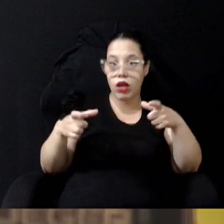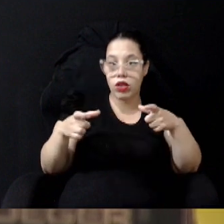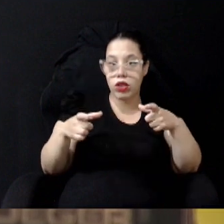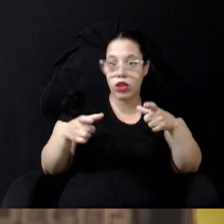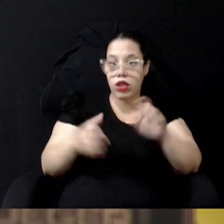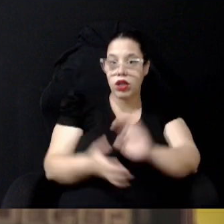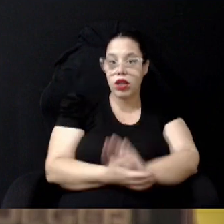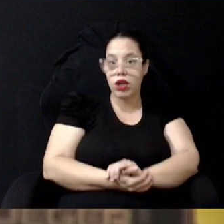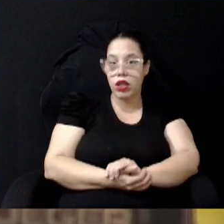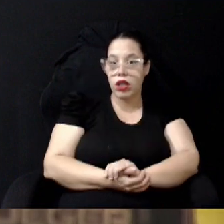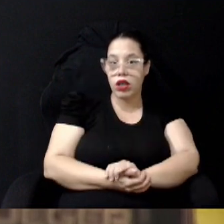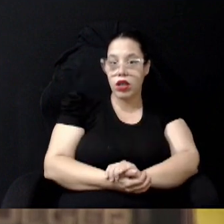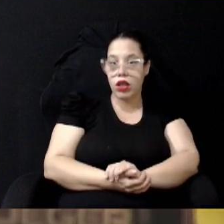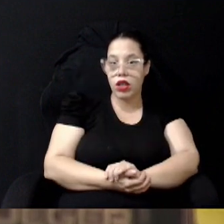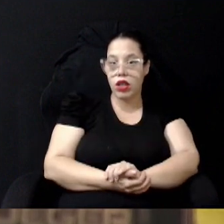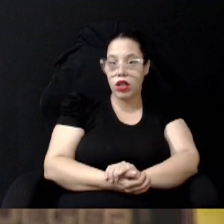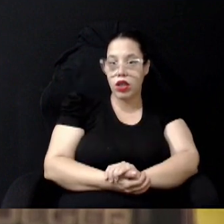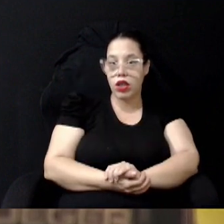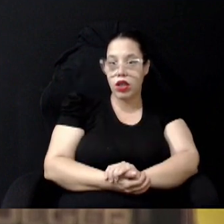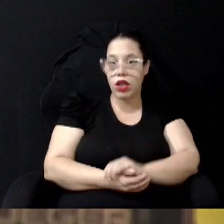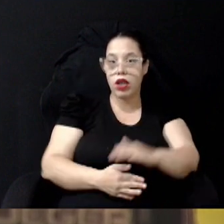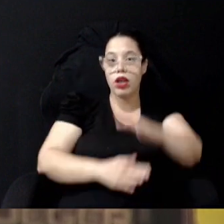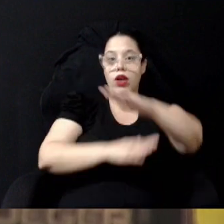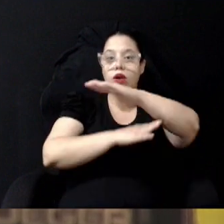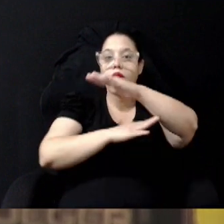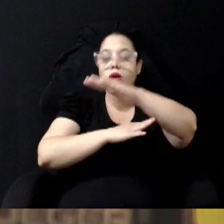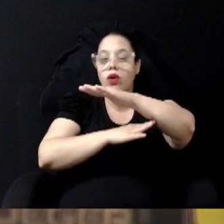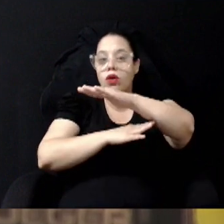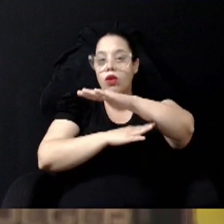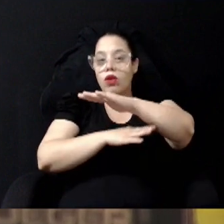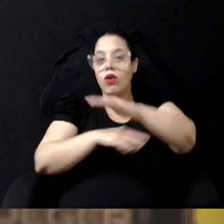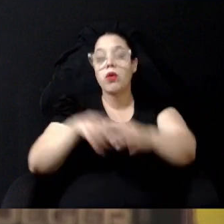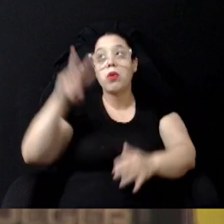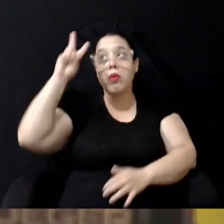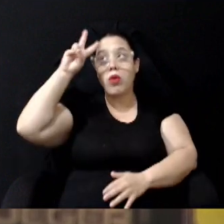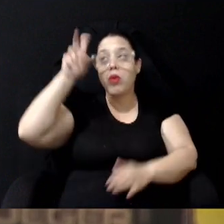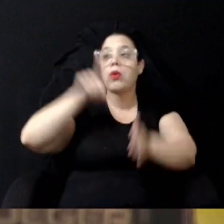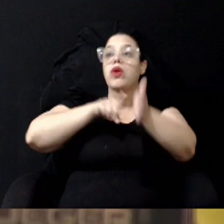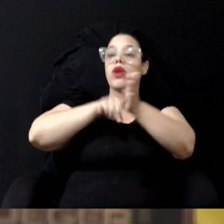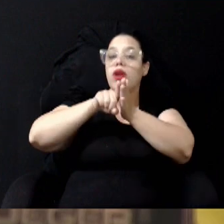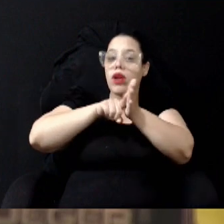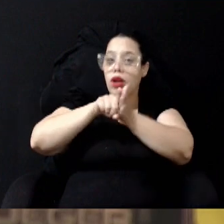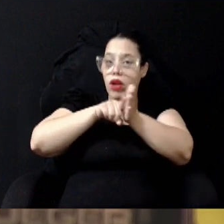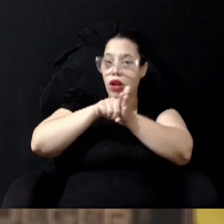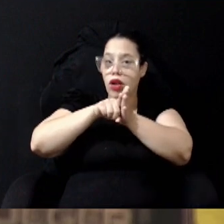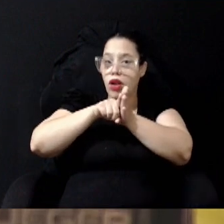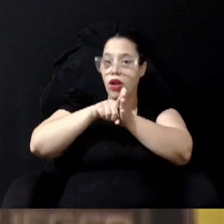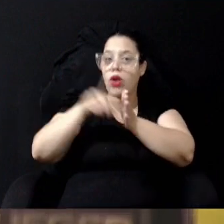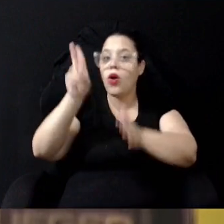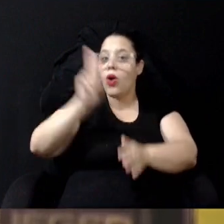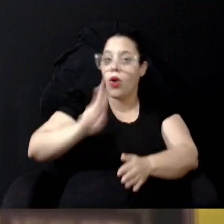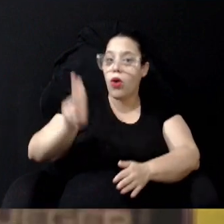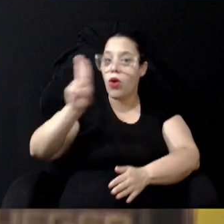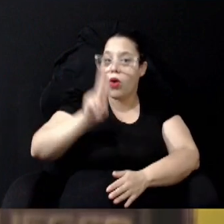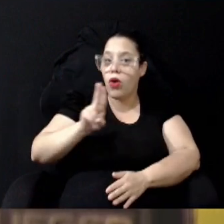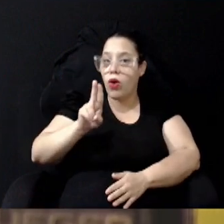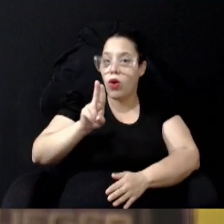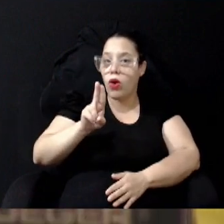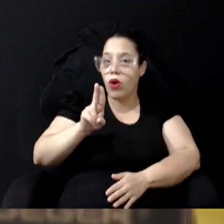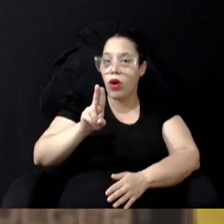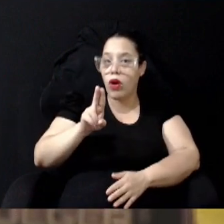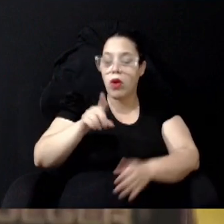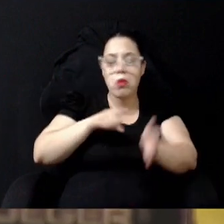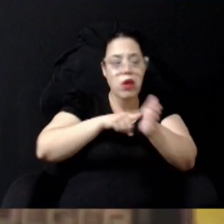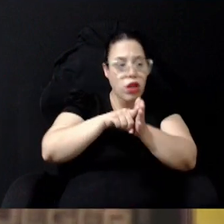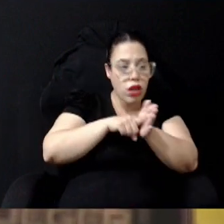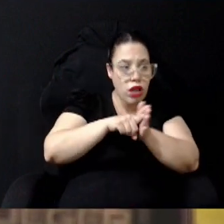que está até hoje lá na Câmara, que muitos historiadores e pesquisadores usam aquele instrumento de pesquisa que eu